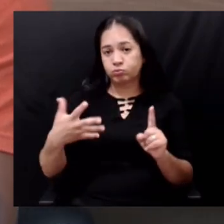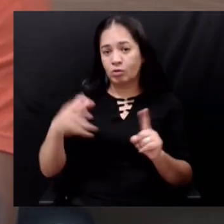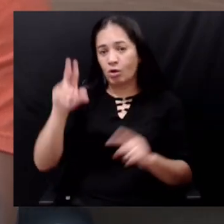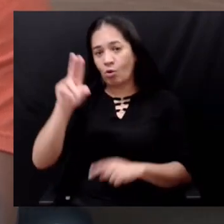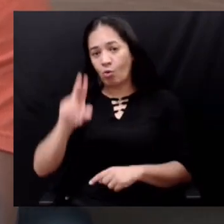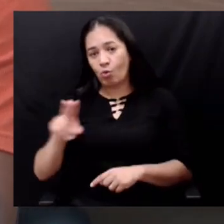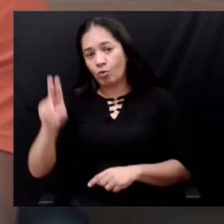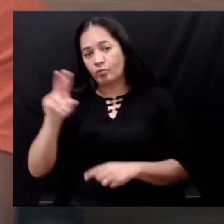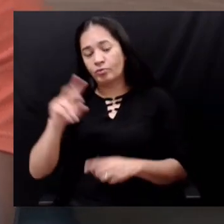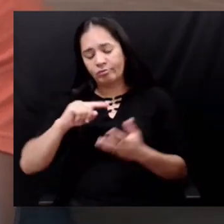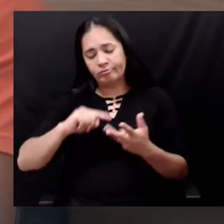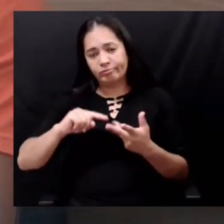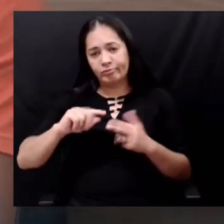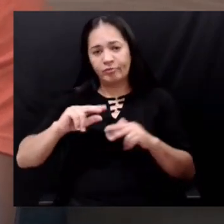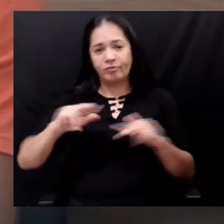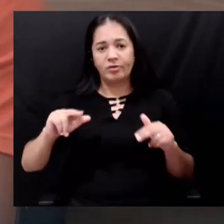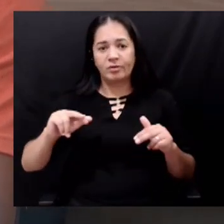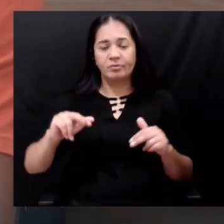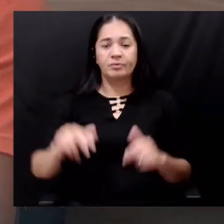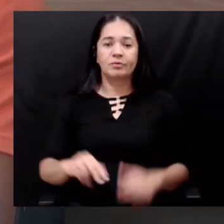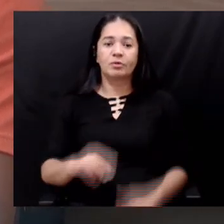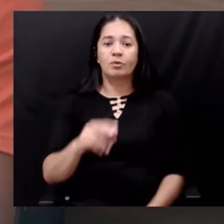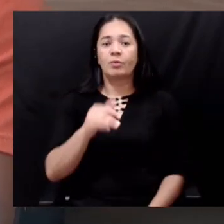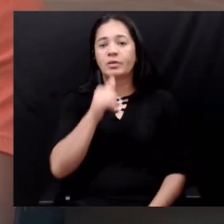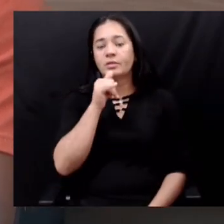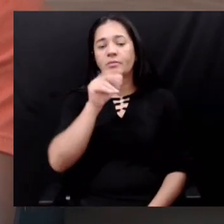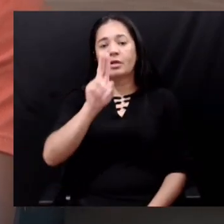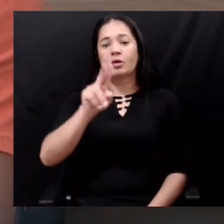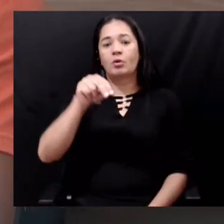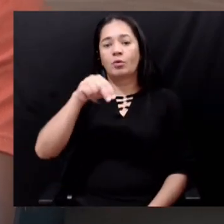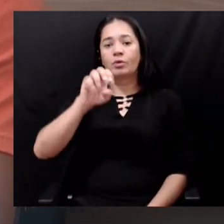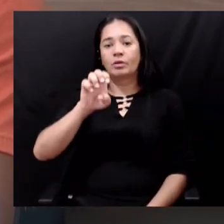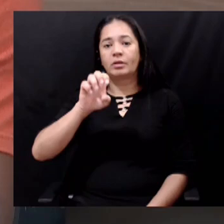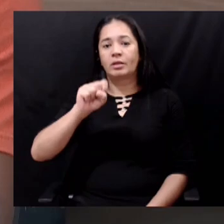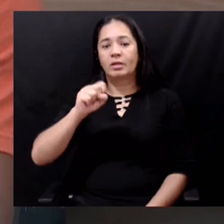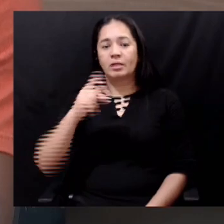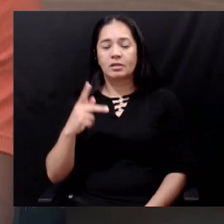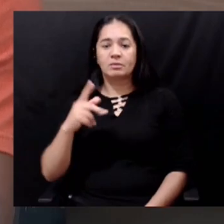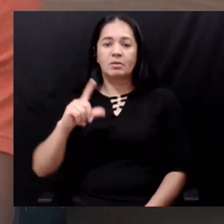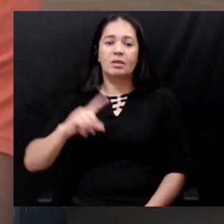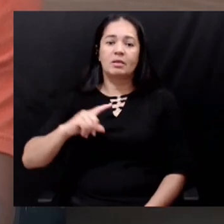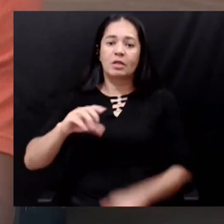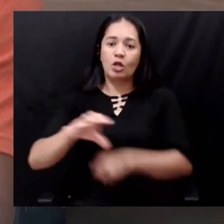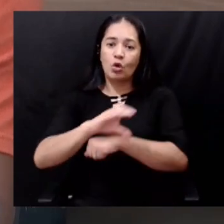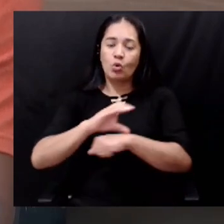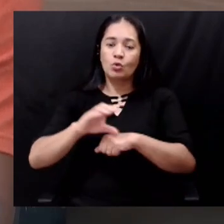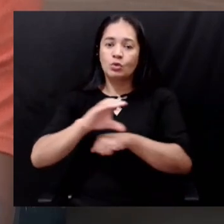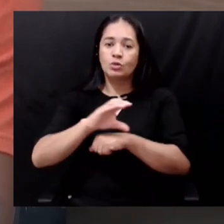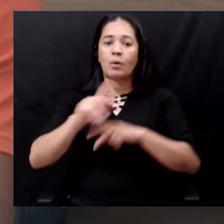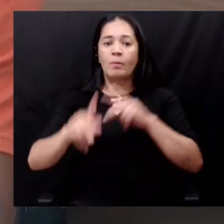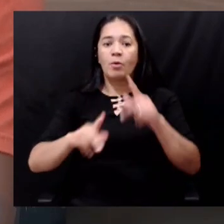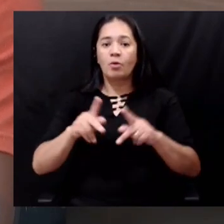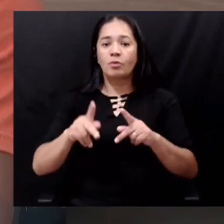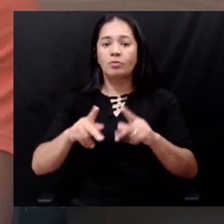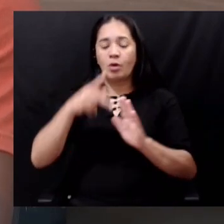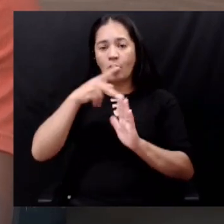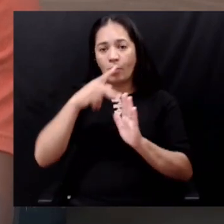por exemplo, a Unesp tem uma rede de cursinhos populares que são projetos de extensão,